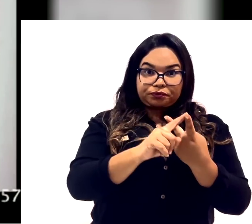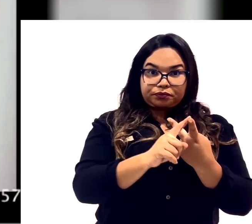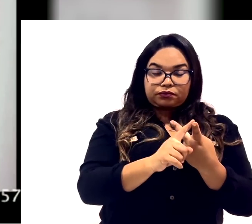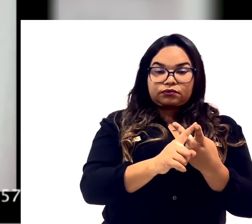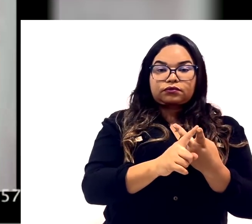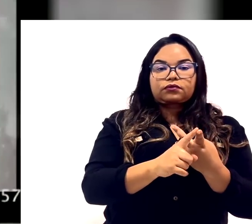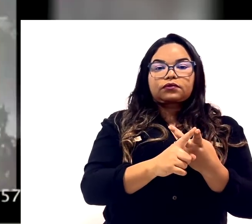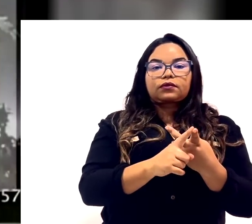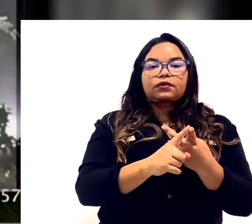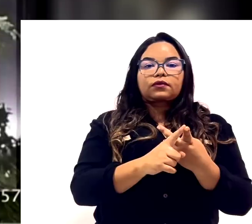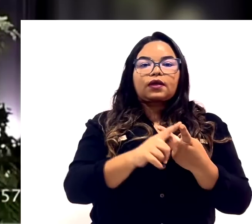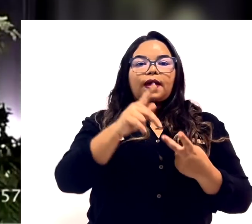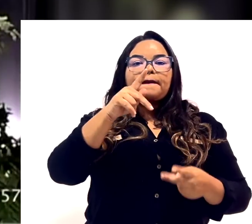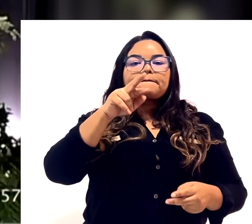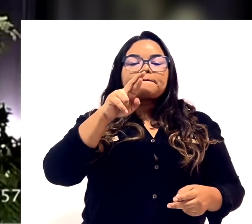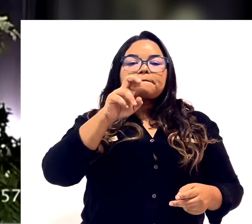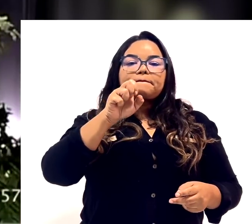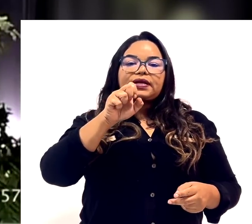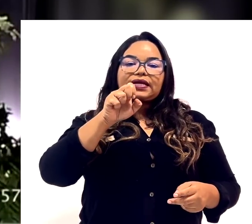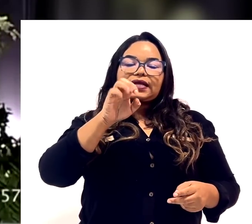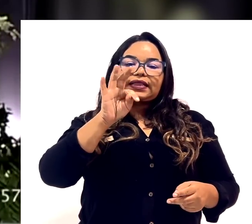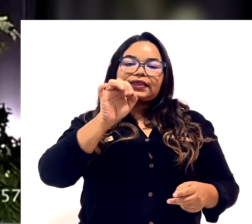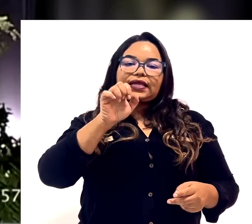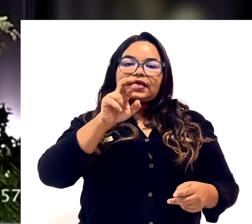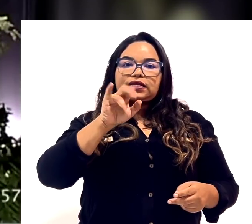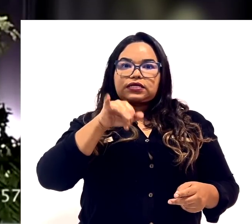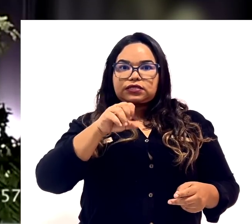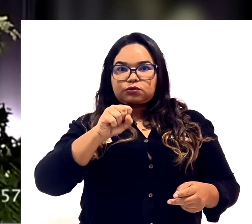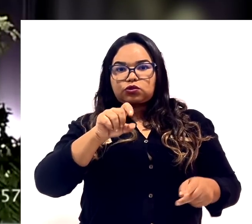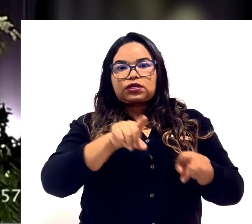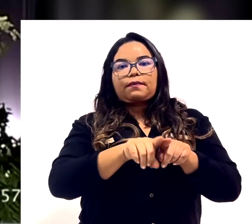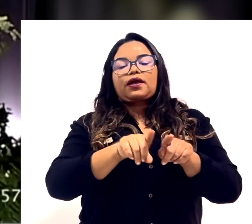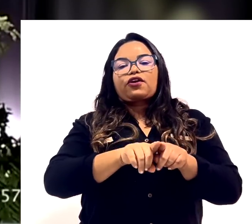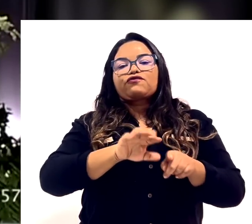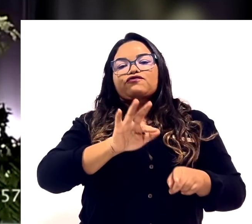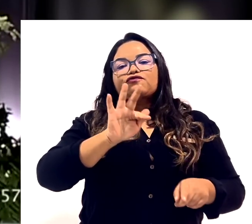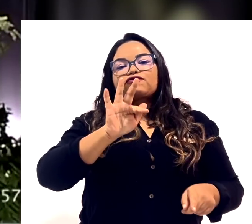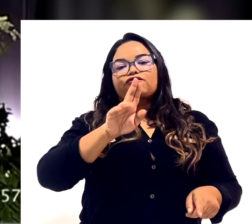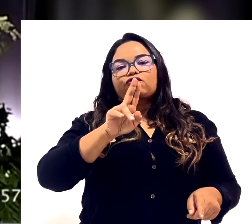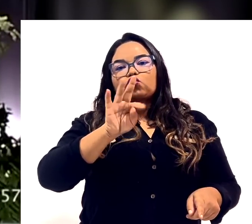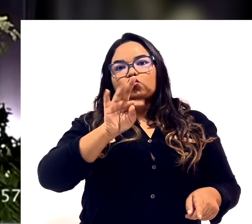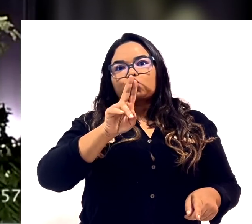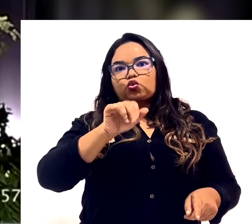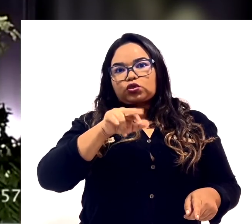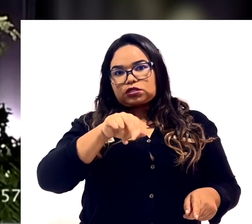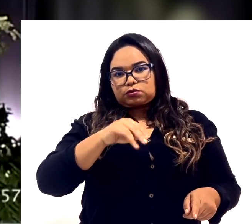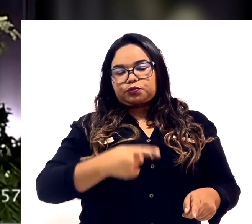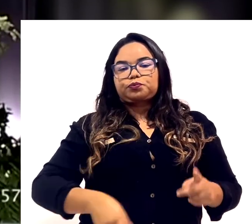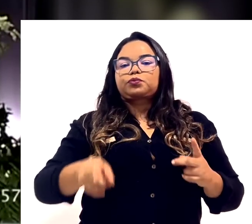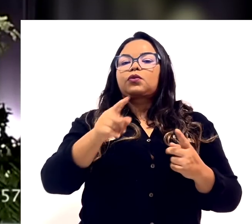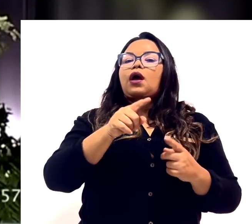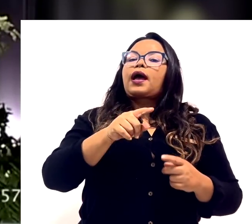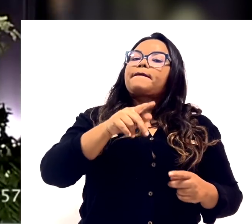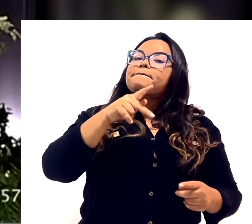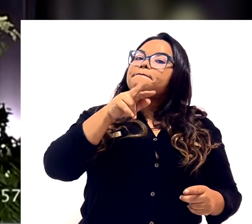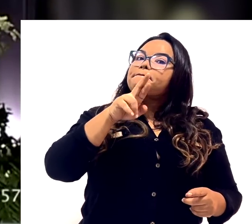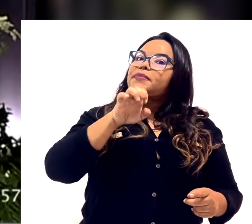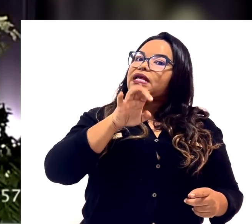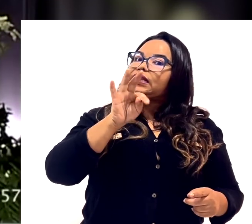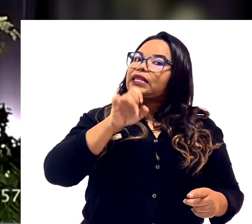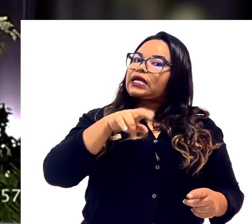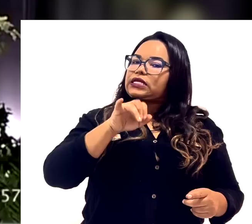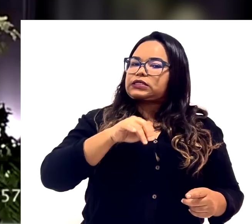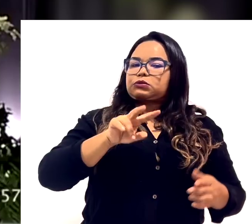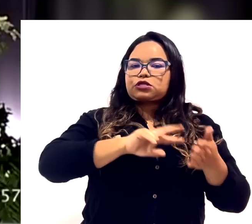Elas ensinam preterismo e futurismo. O preterismo ensina que o anticristo veio no